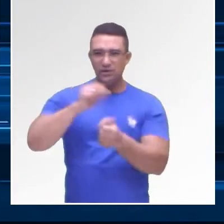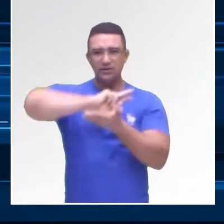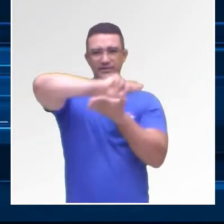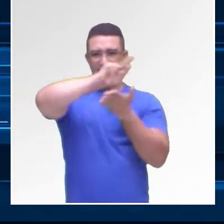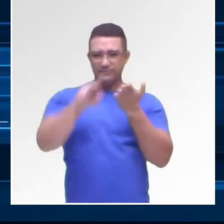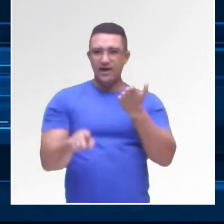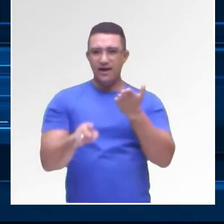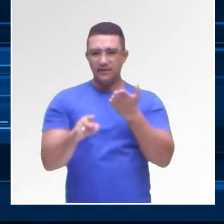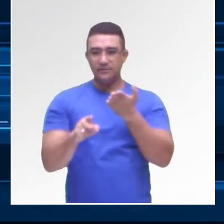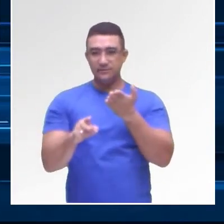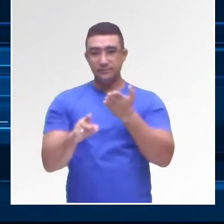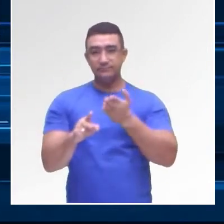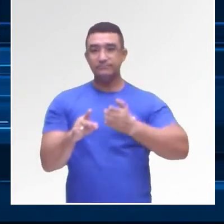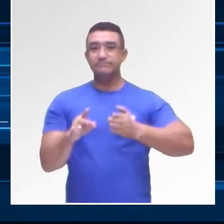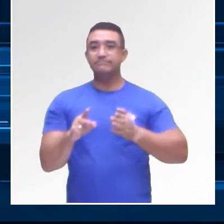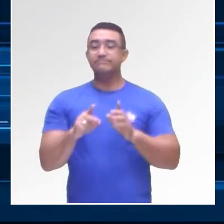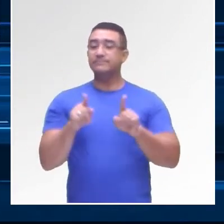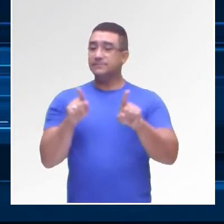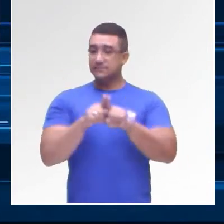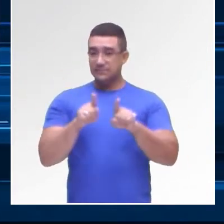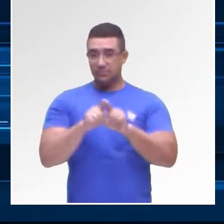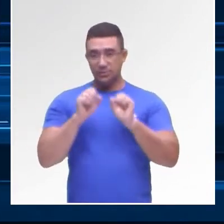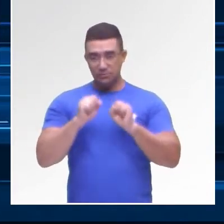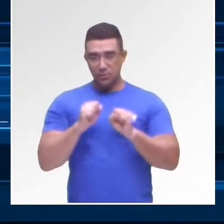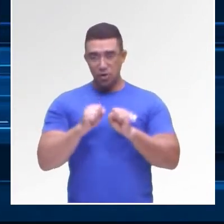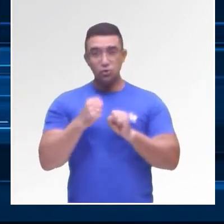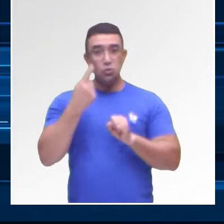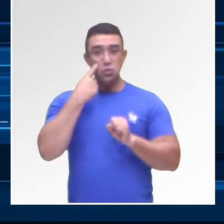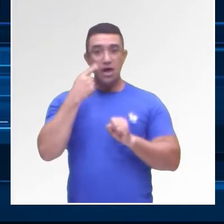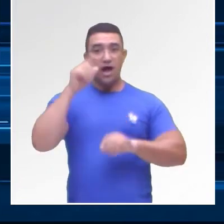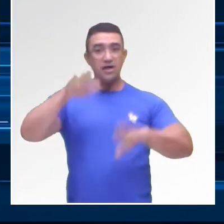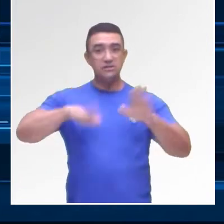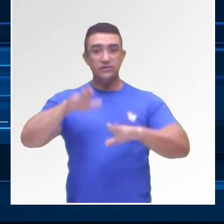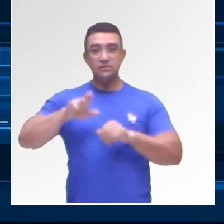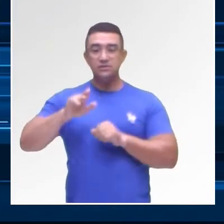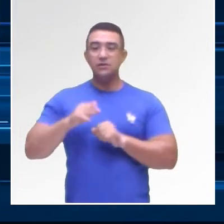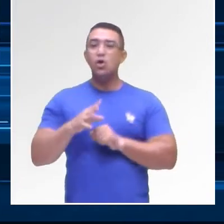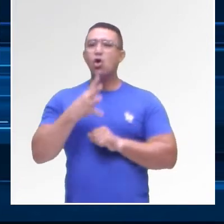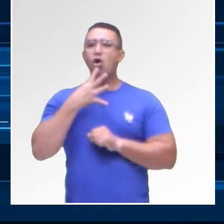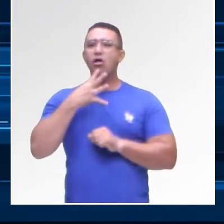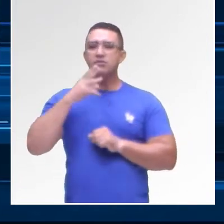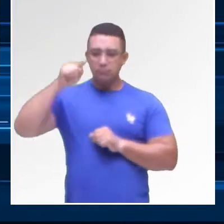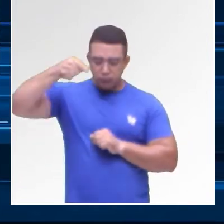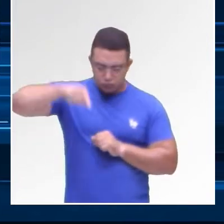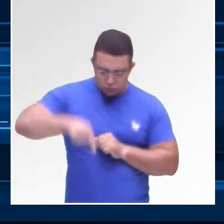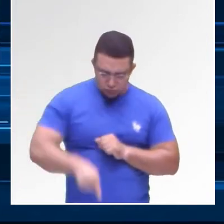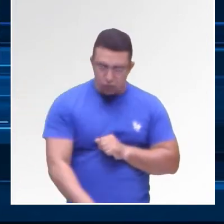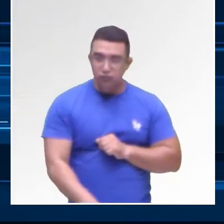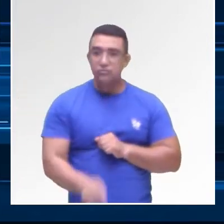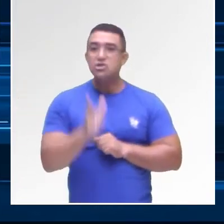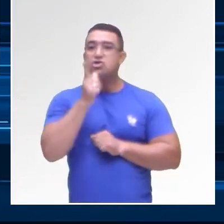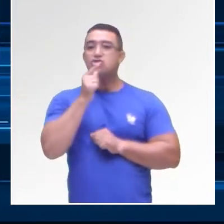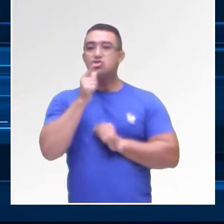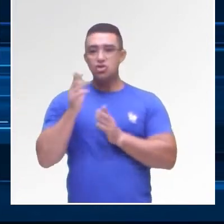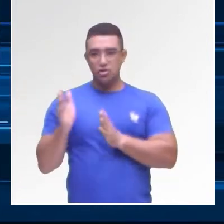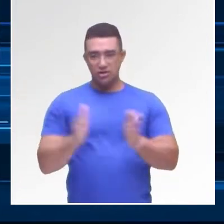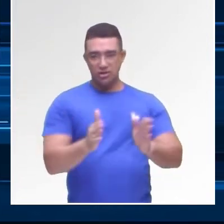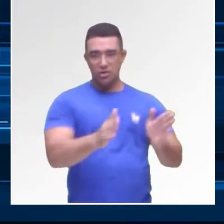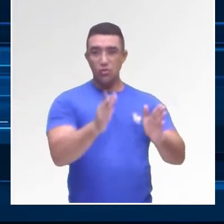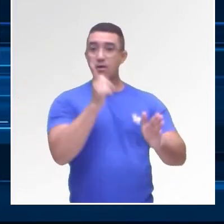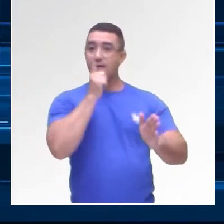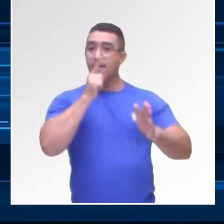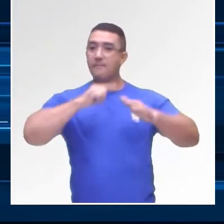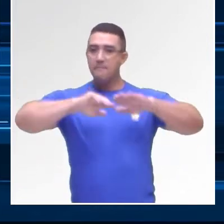Também pode explorar profundidades imensas em rios, lagos,